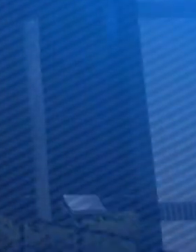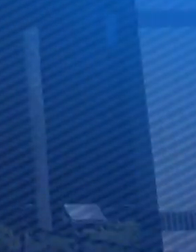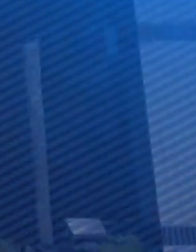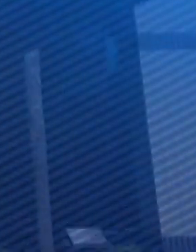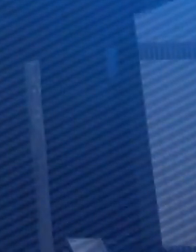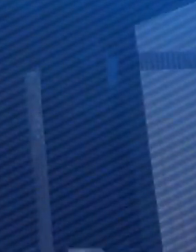E aí